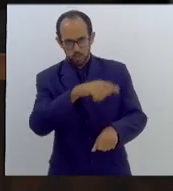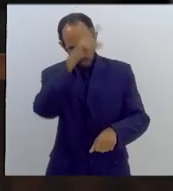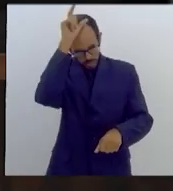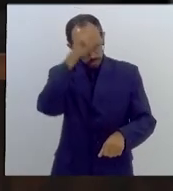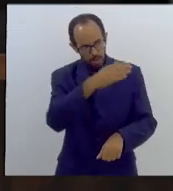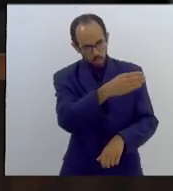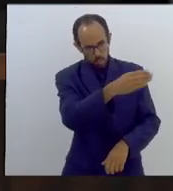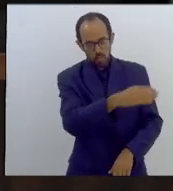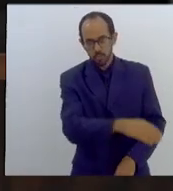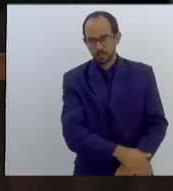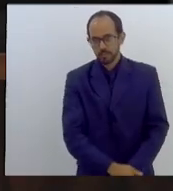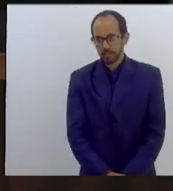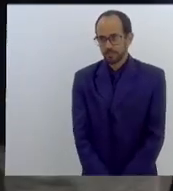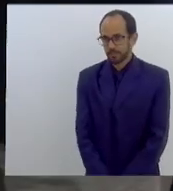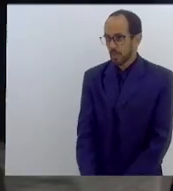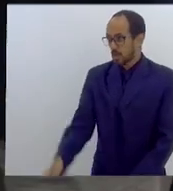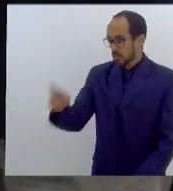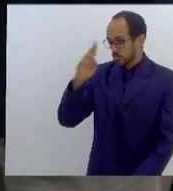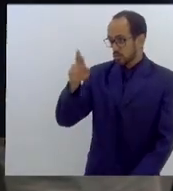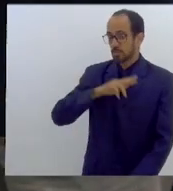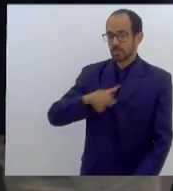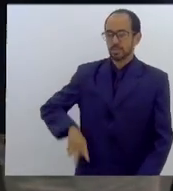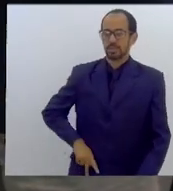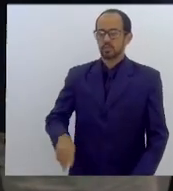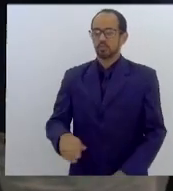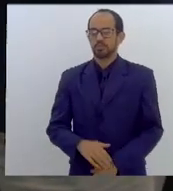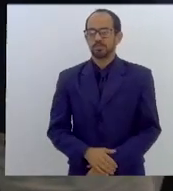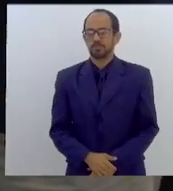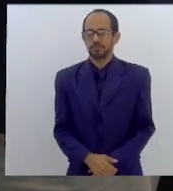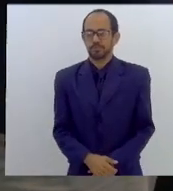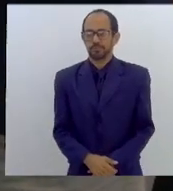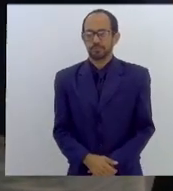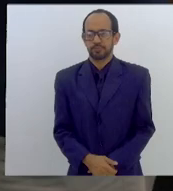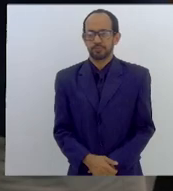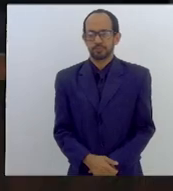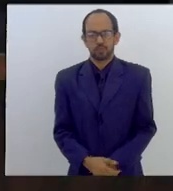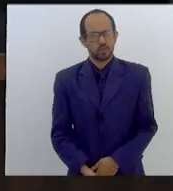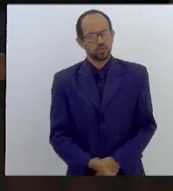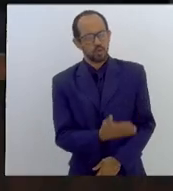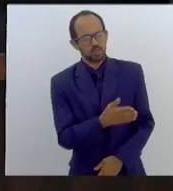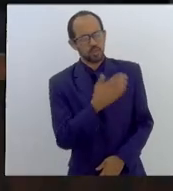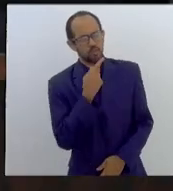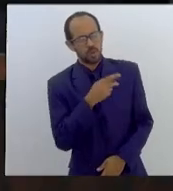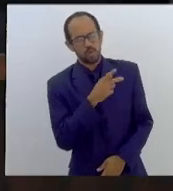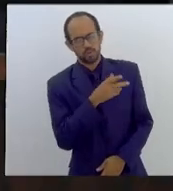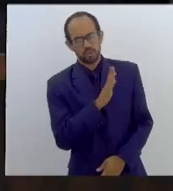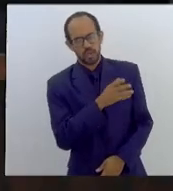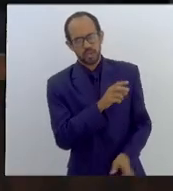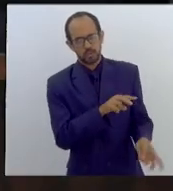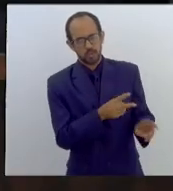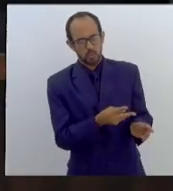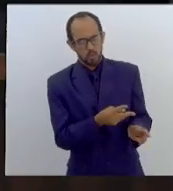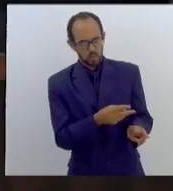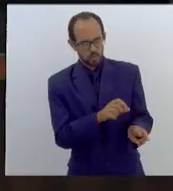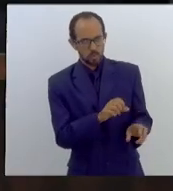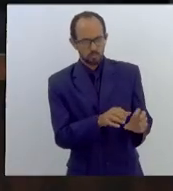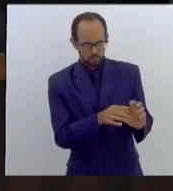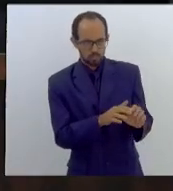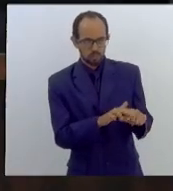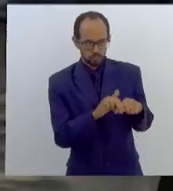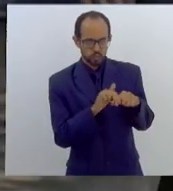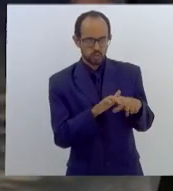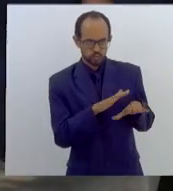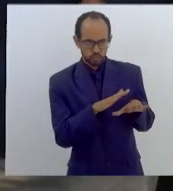vai defender essa? Senhor presidente. Vossa Excelência falou que já encaminhou, por isso que eu votei. Não vou encaminhar.